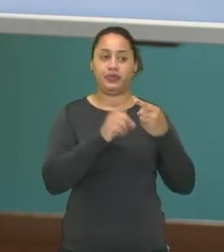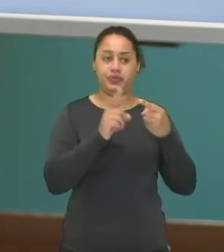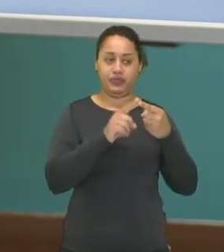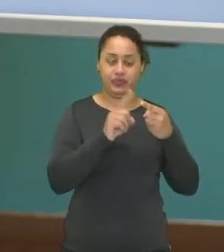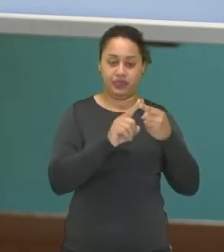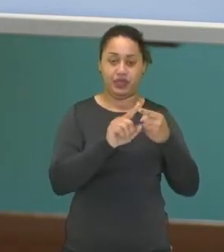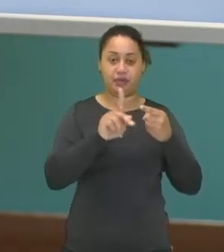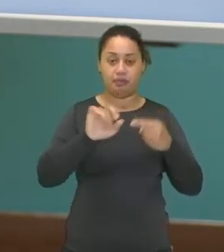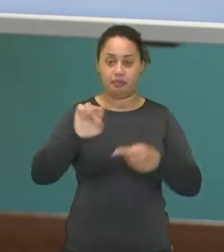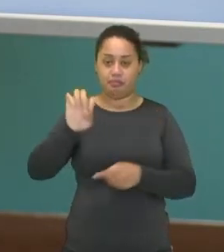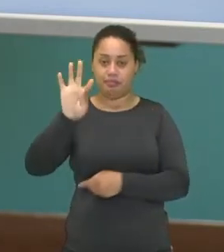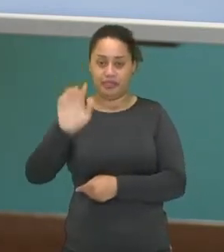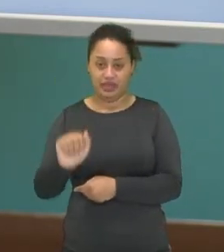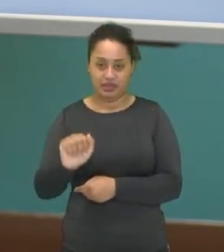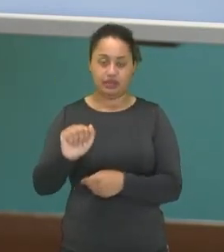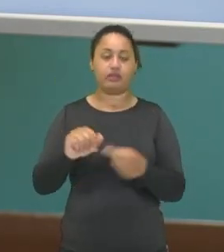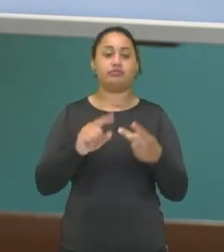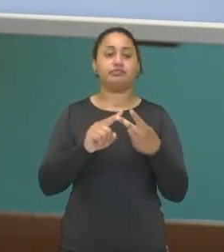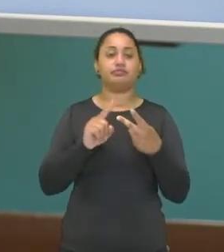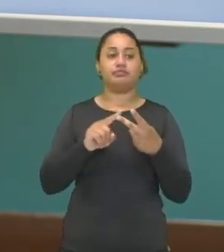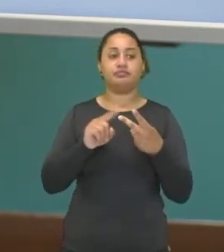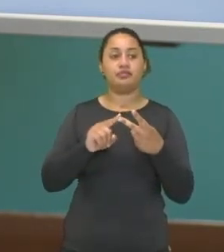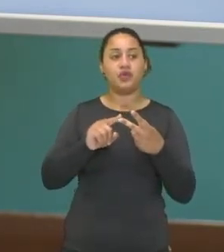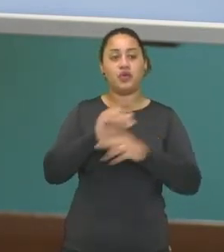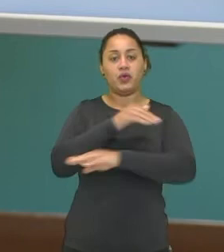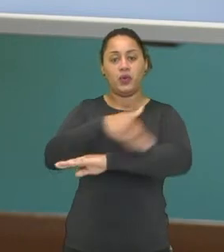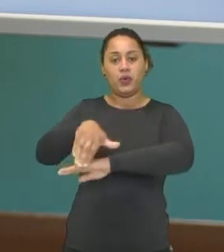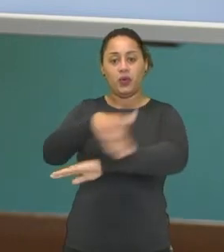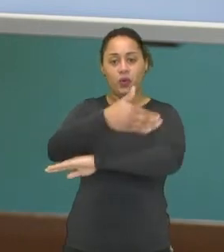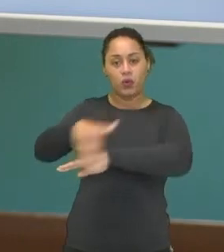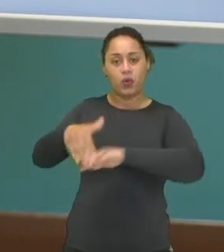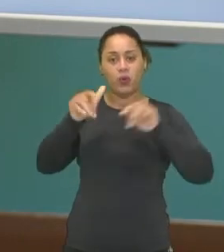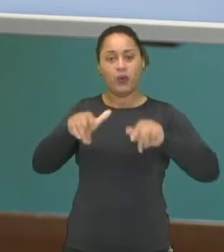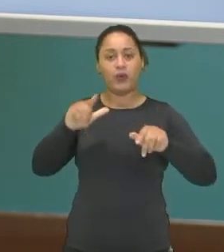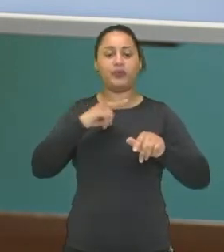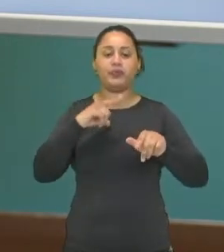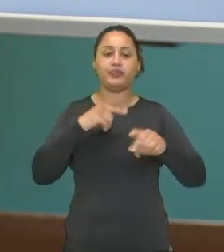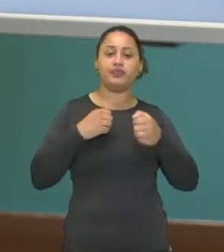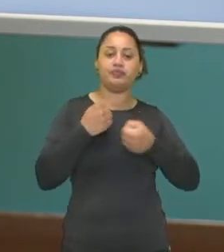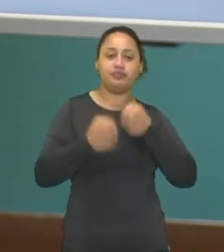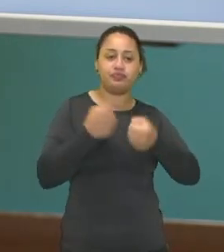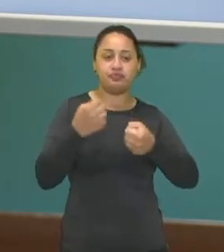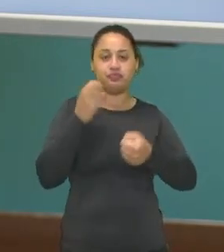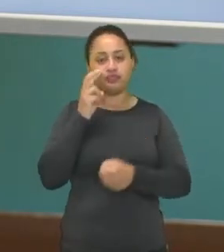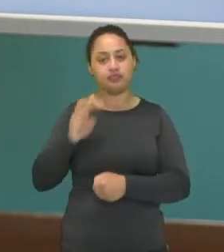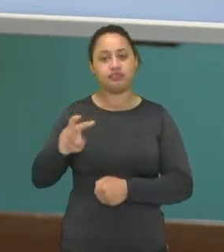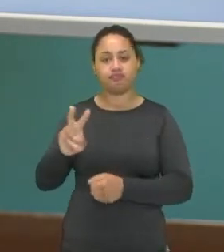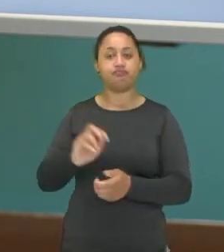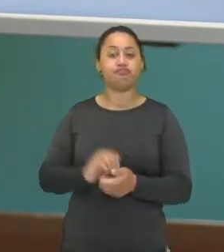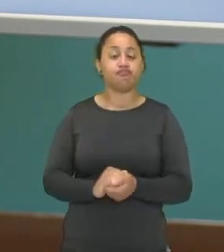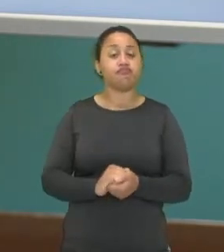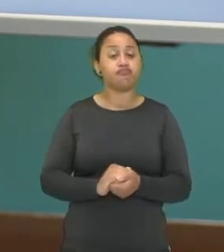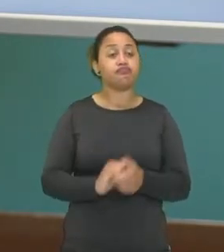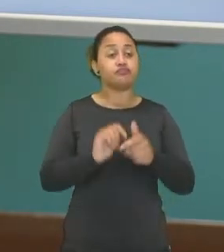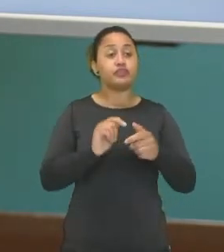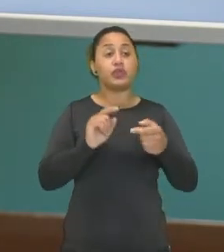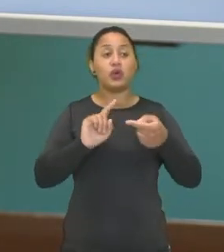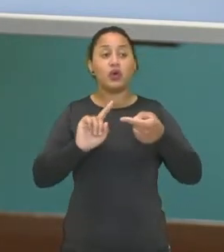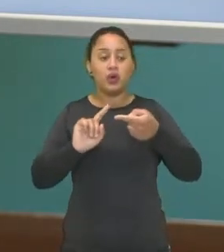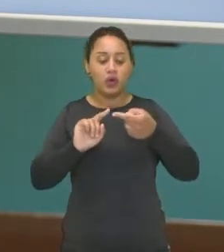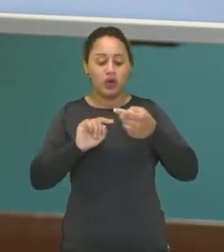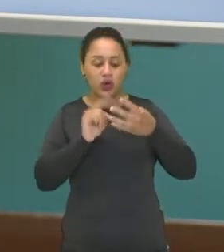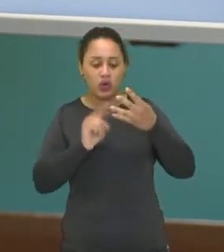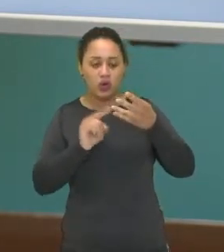de pista e das provas de rua, que é onde a gente encontra as corridas. Nas provas combinadas, nós temos